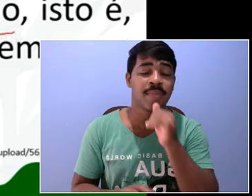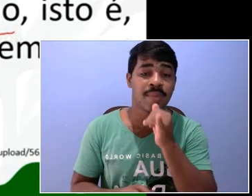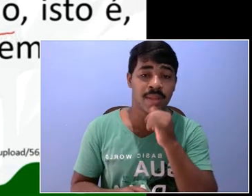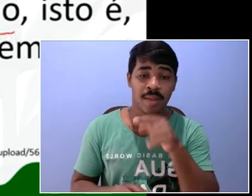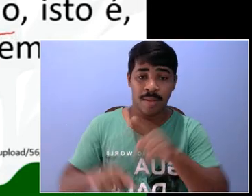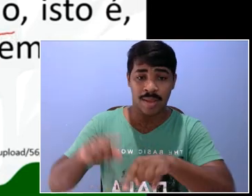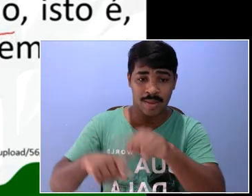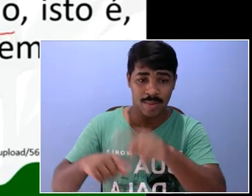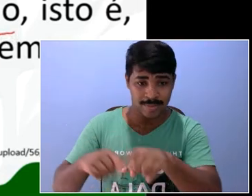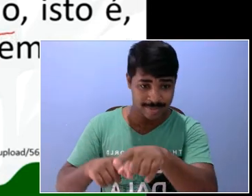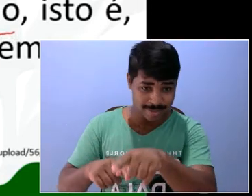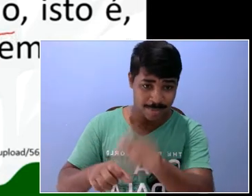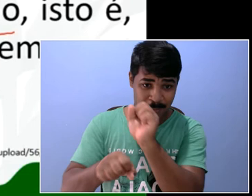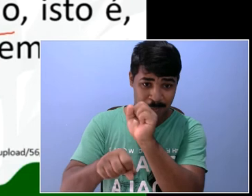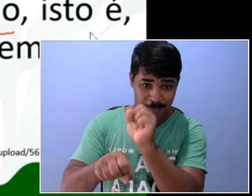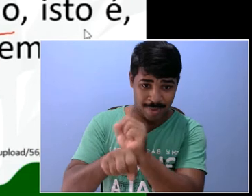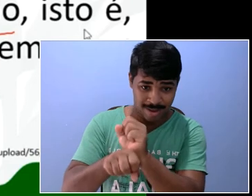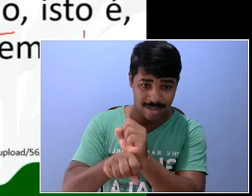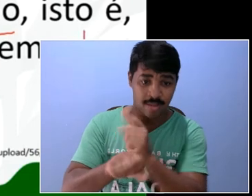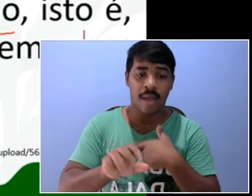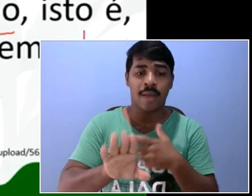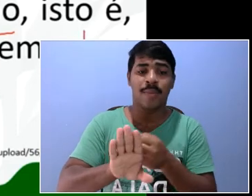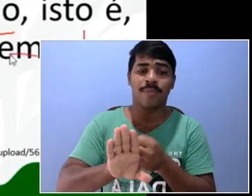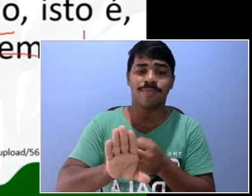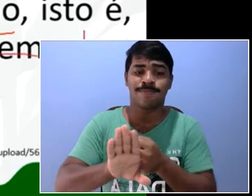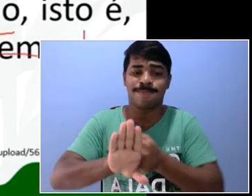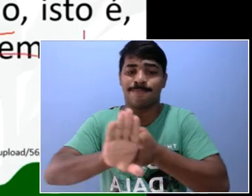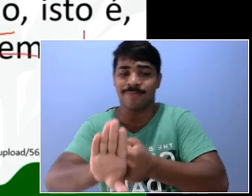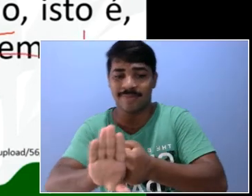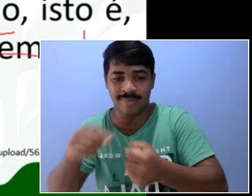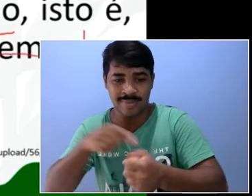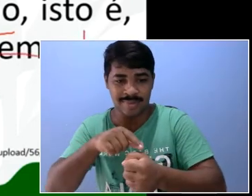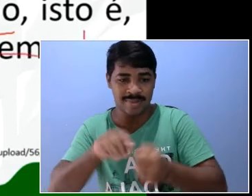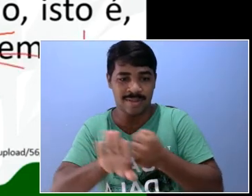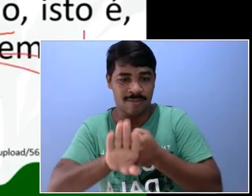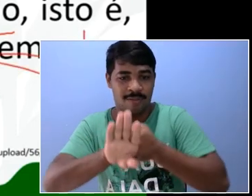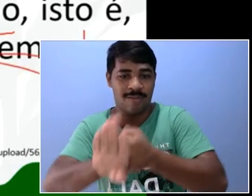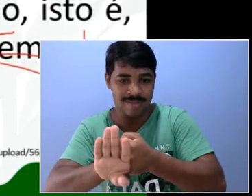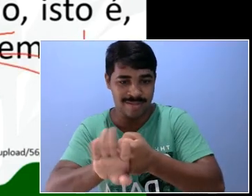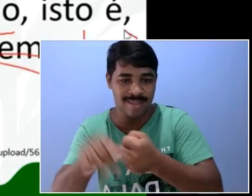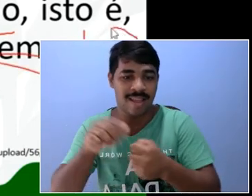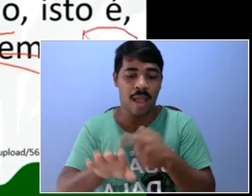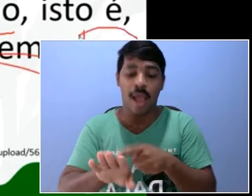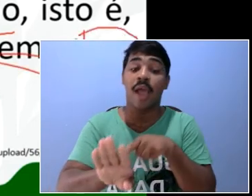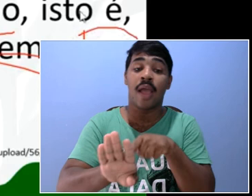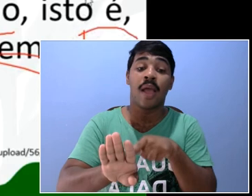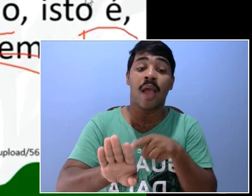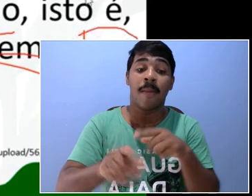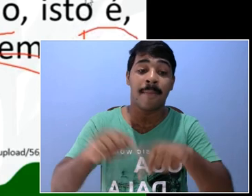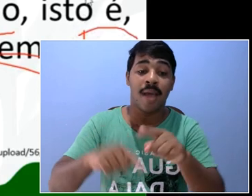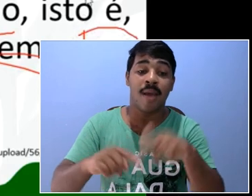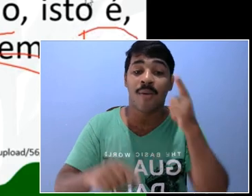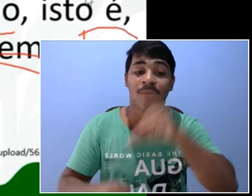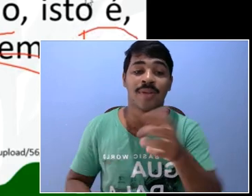não for nula e sim diferente de zero, nós também teremos aceleração diferente